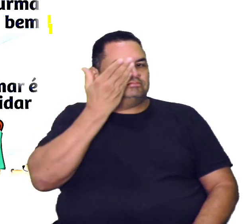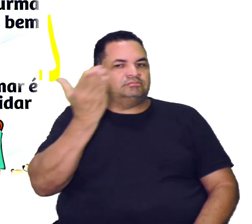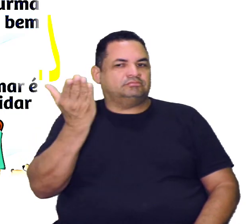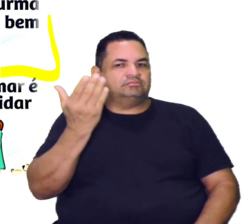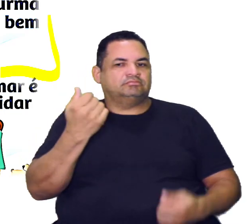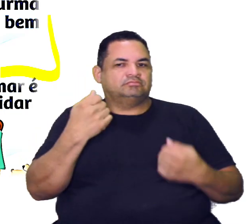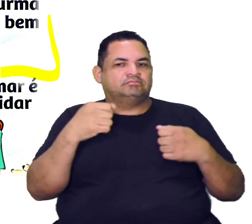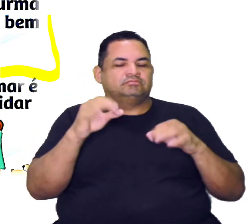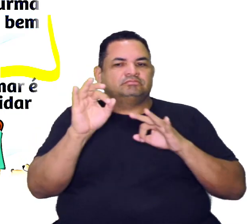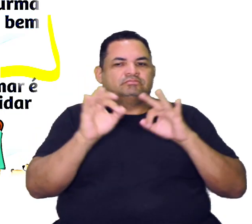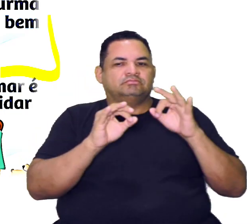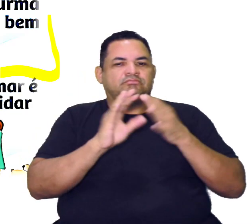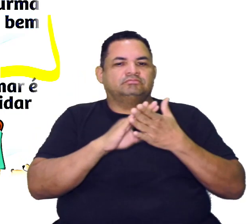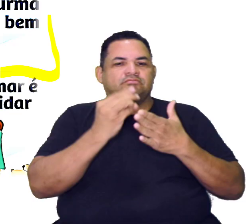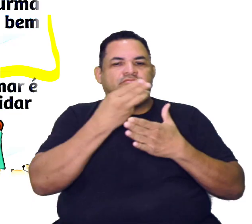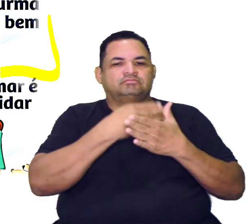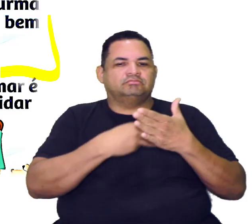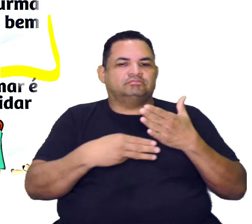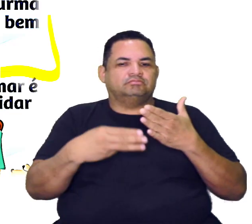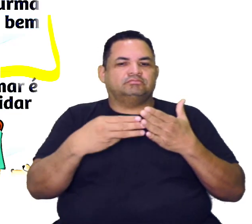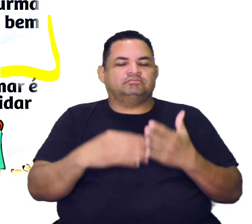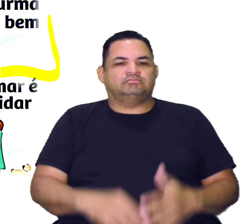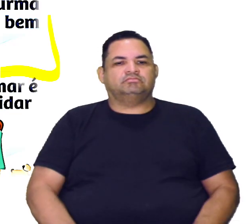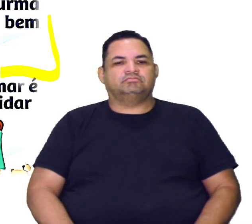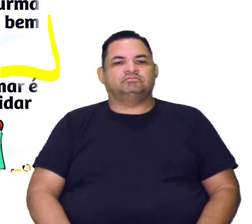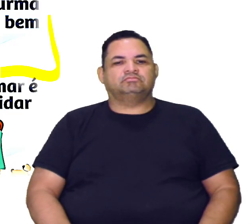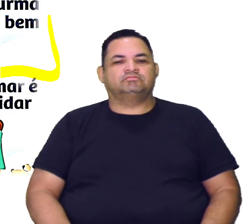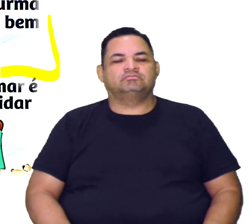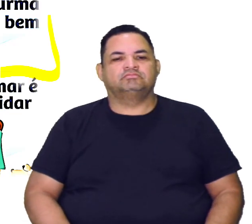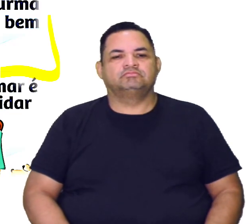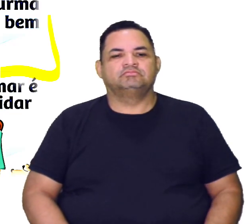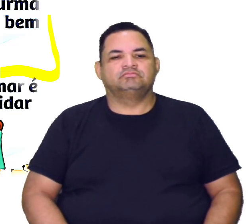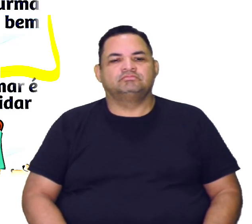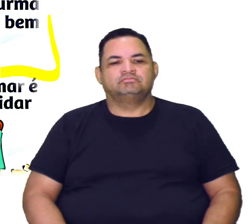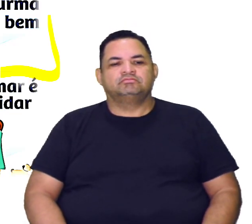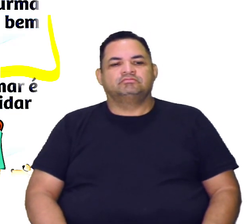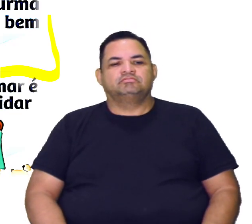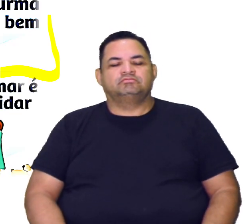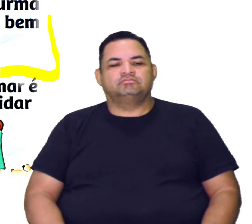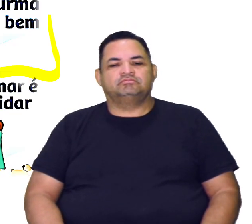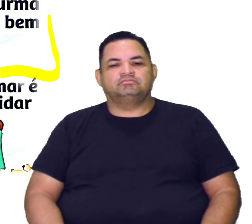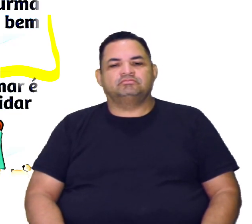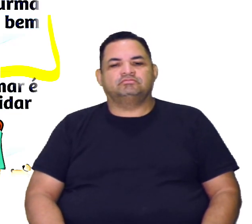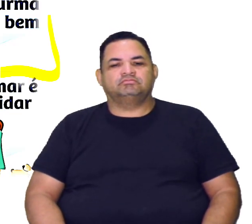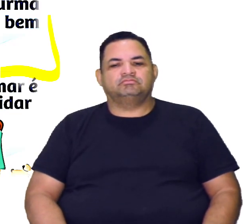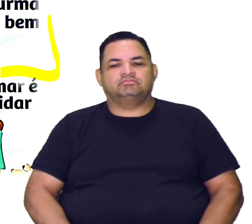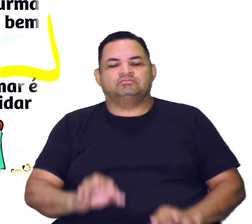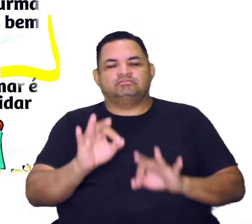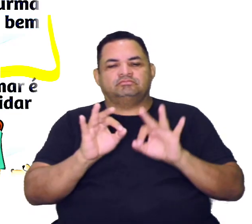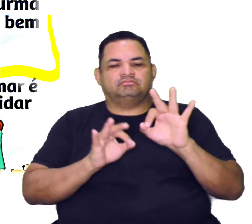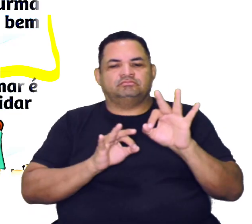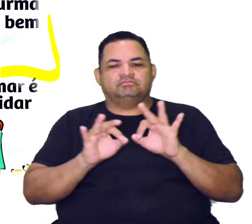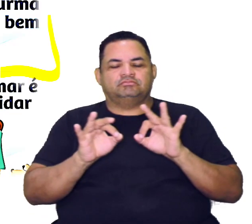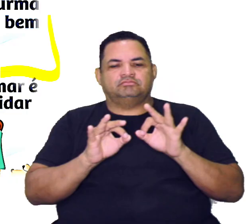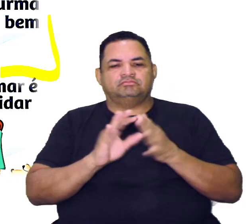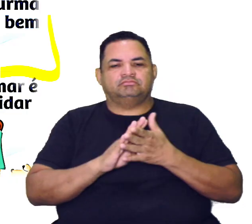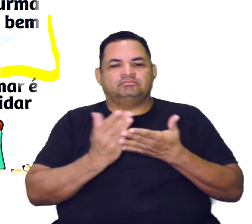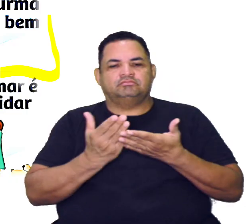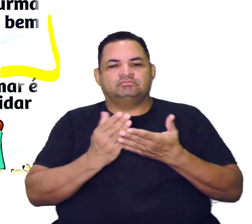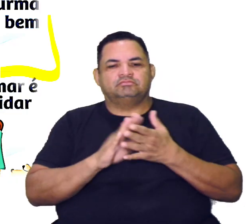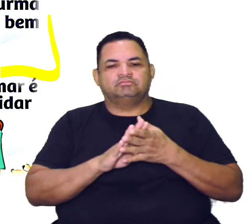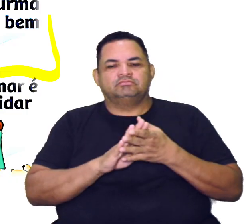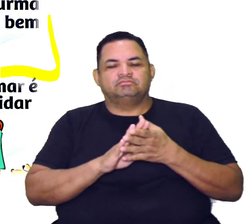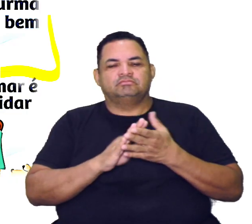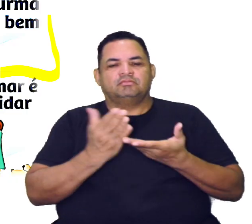vocês podem colocar no mapa mental de vocês, ó. Tá? Toma sol, alinha a postura, mantém os